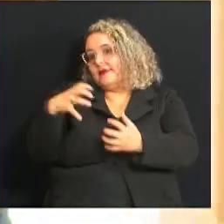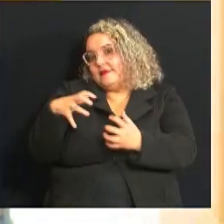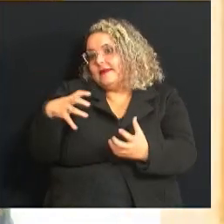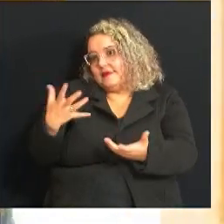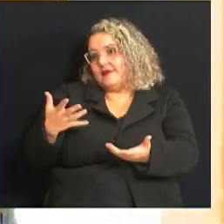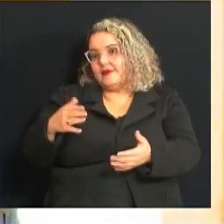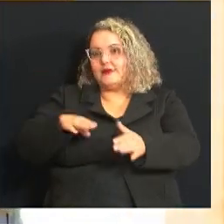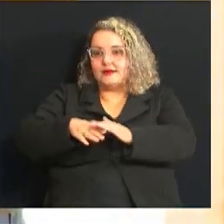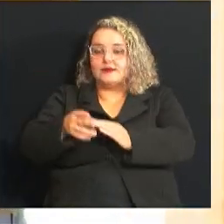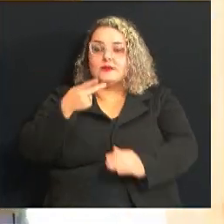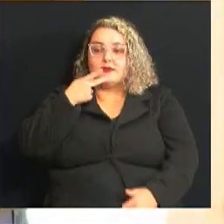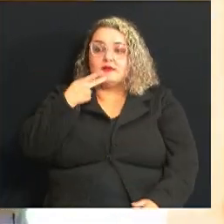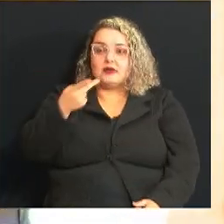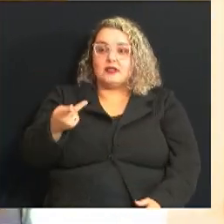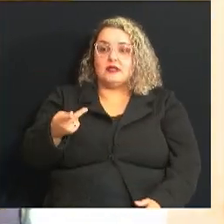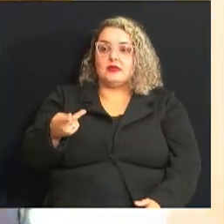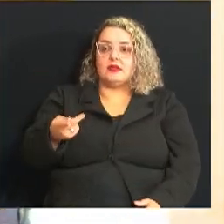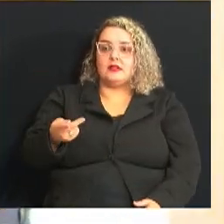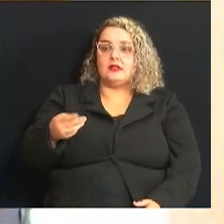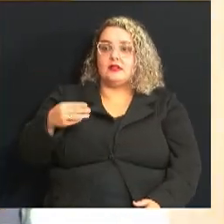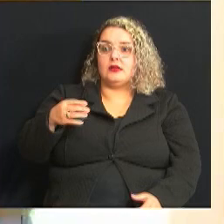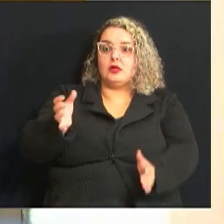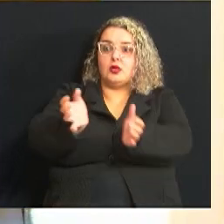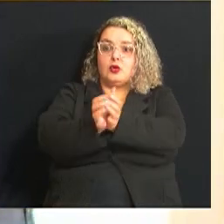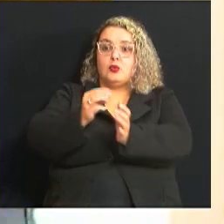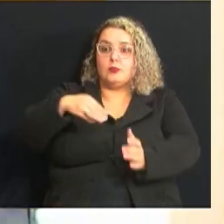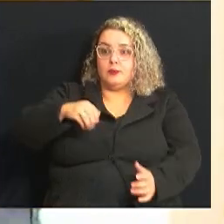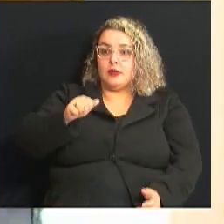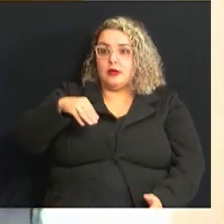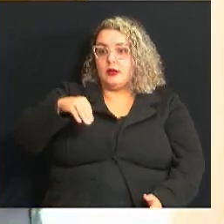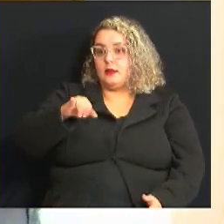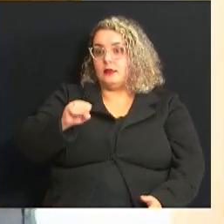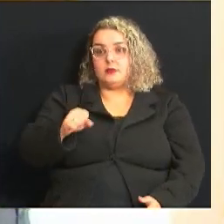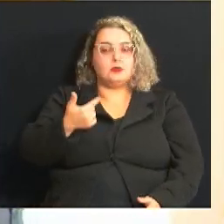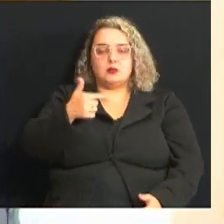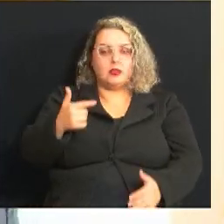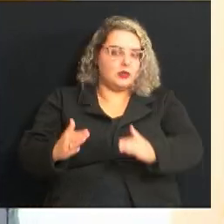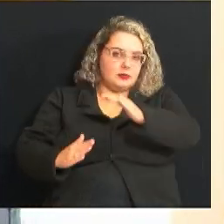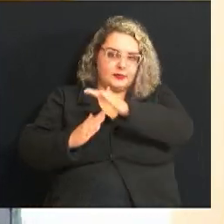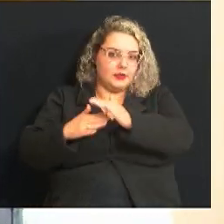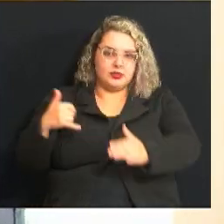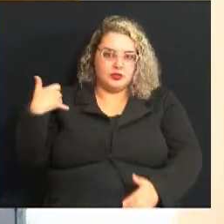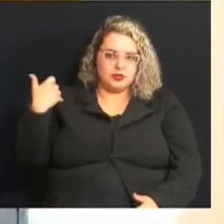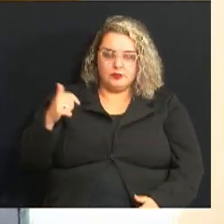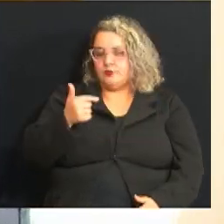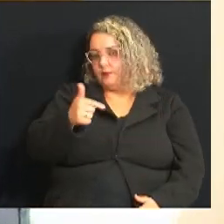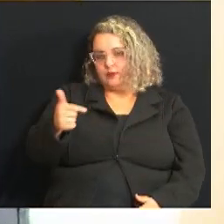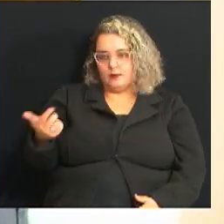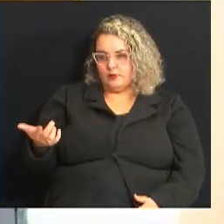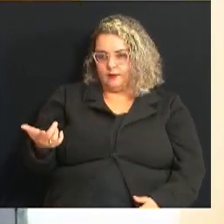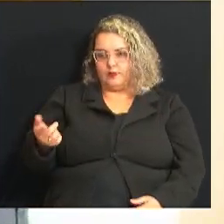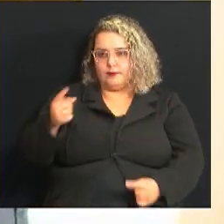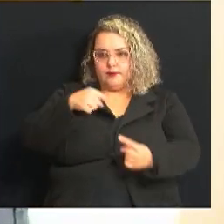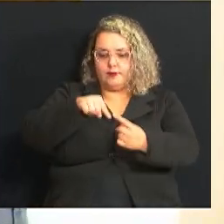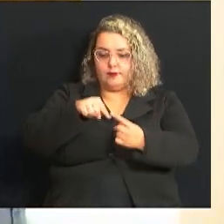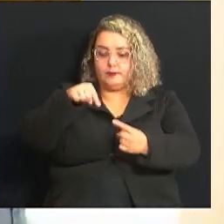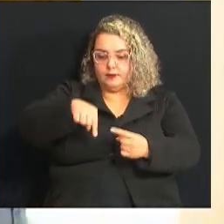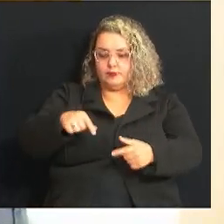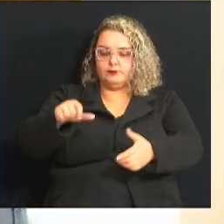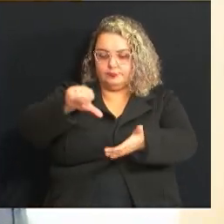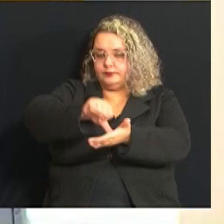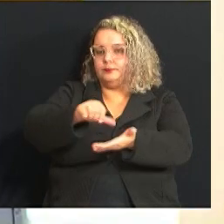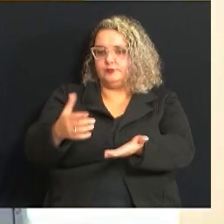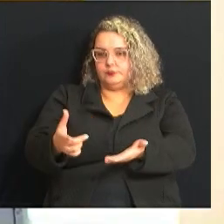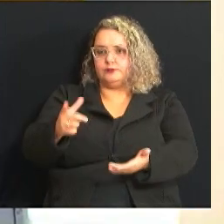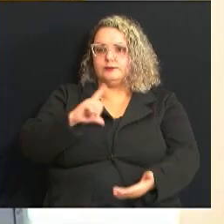costuma dizer que a gente tem o grupo Mames. Não tem limite de idade. Não tem, porque aí o objetivo aqui da unidade é ter